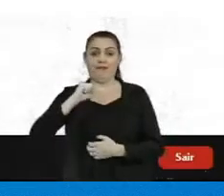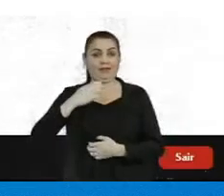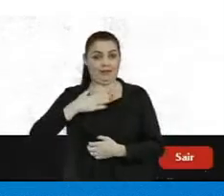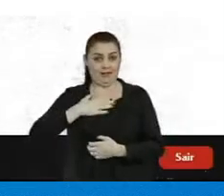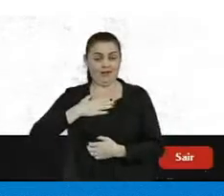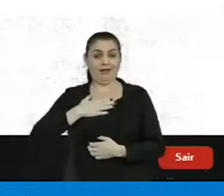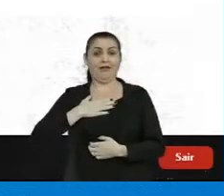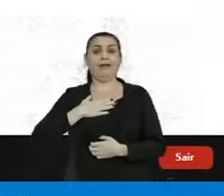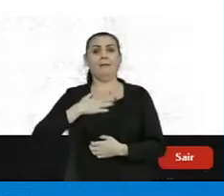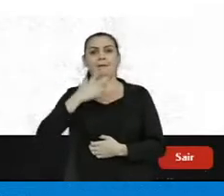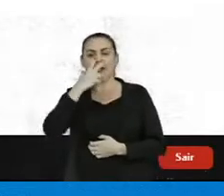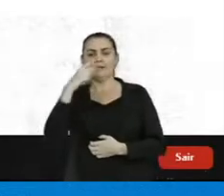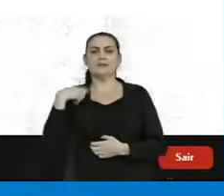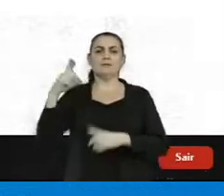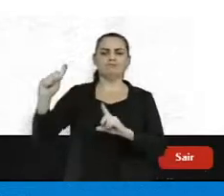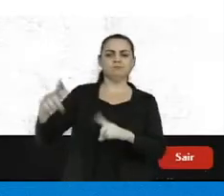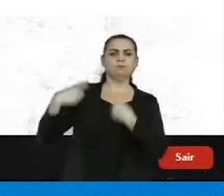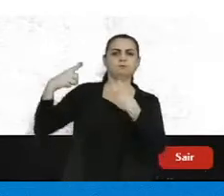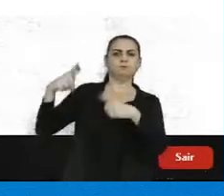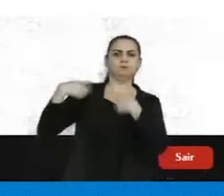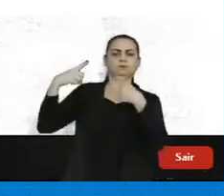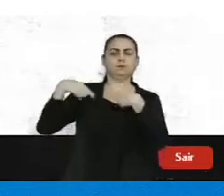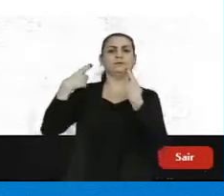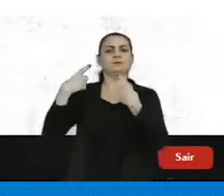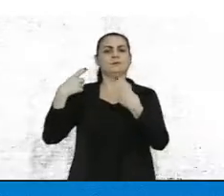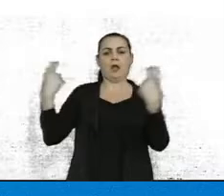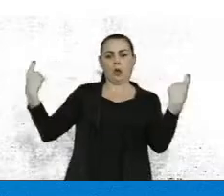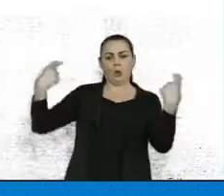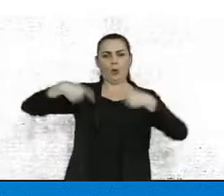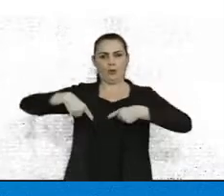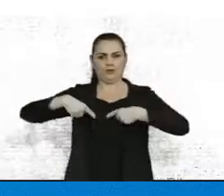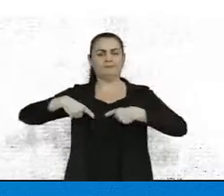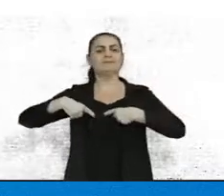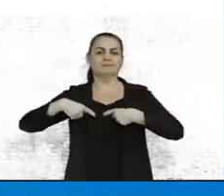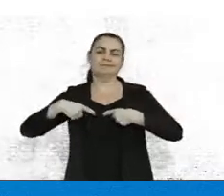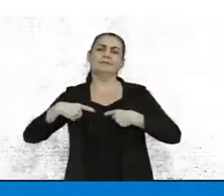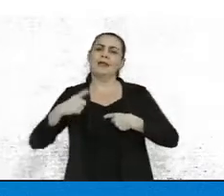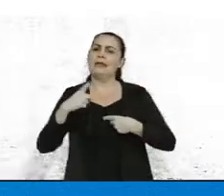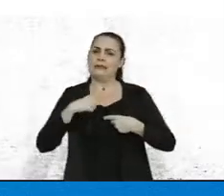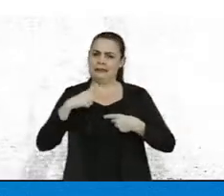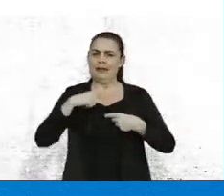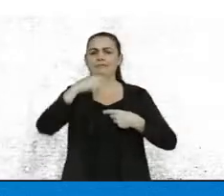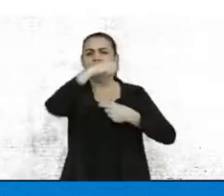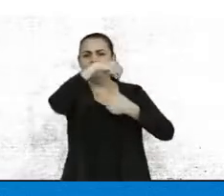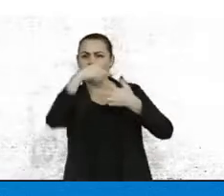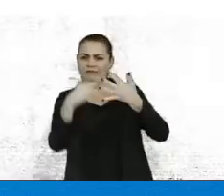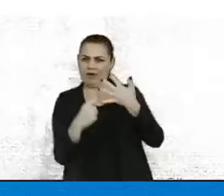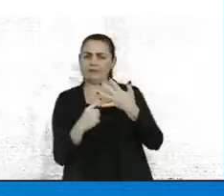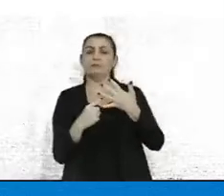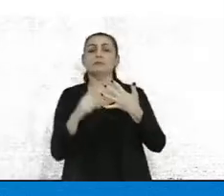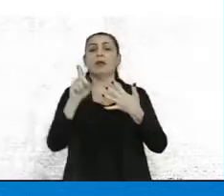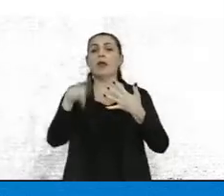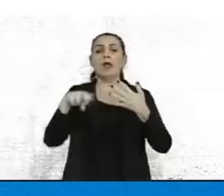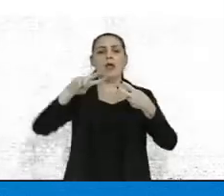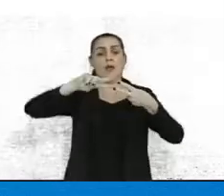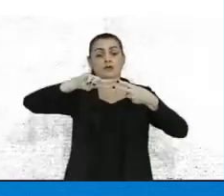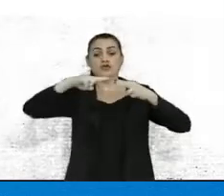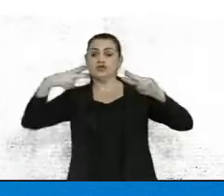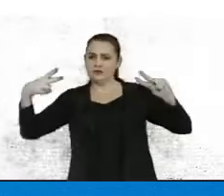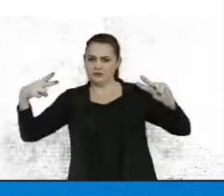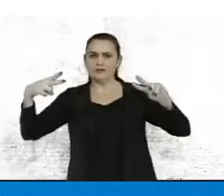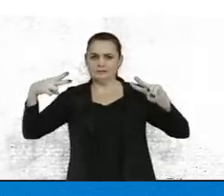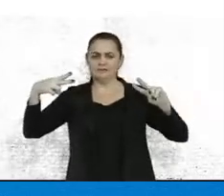Um deles é o genético. A gente vê que existe uma genética de predisposição. É mais comum que